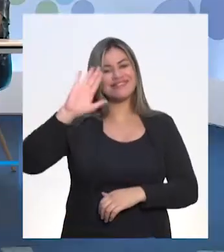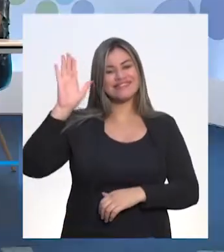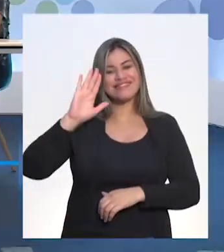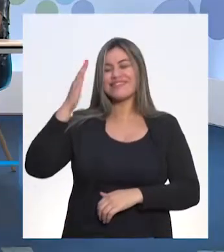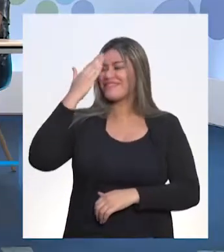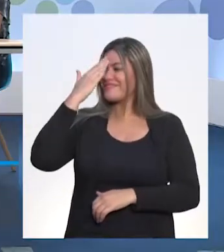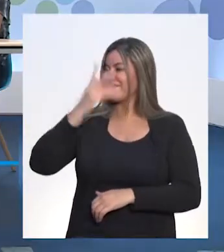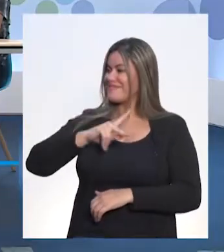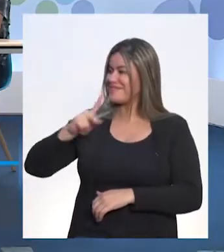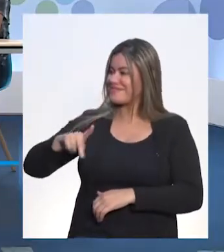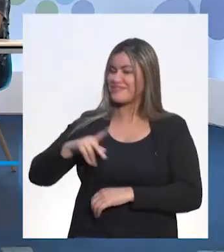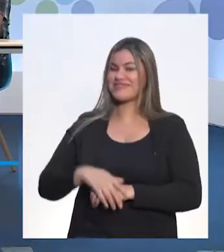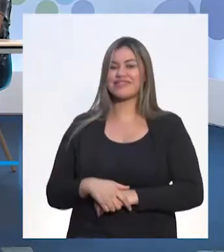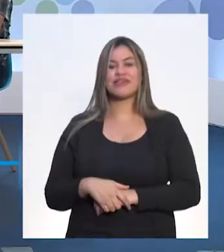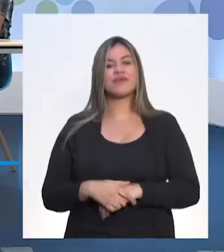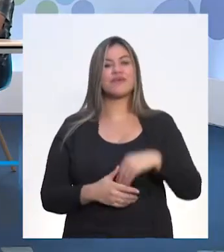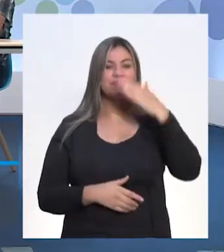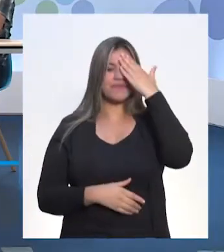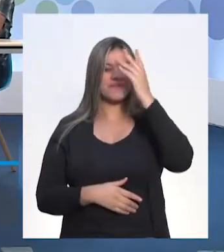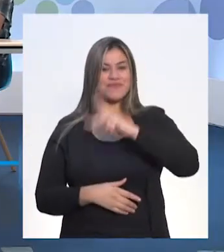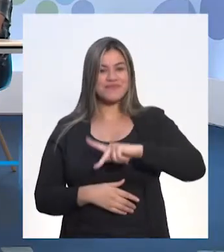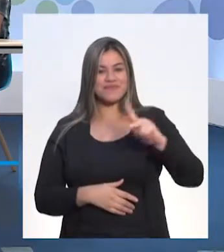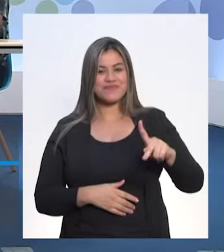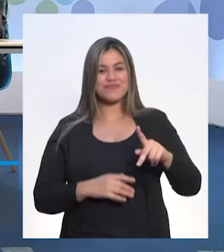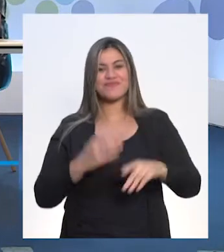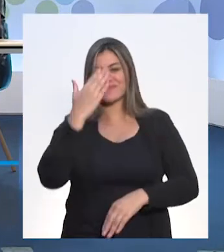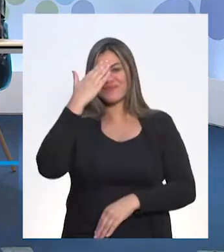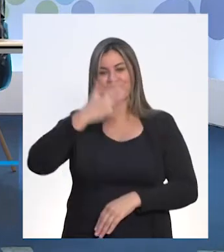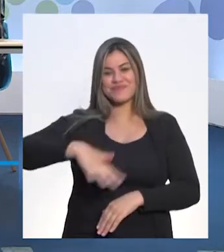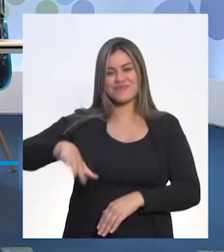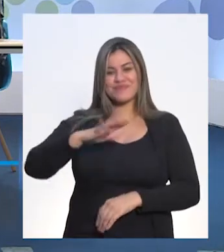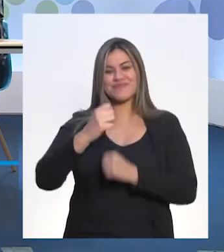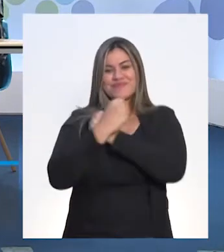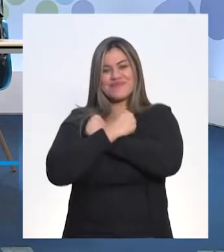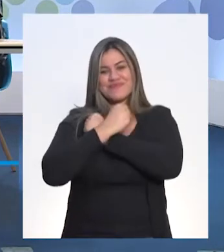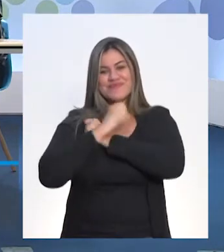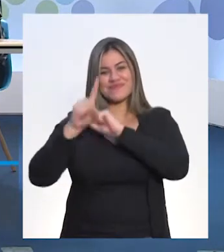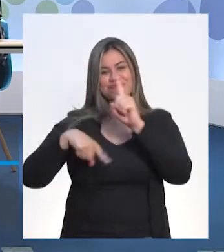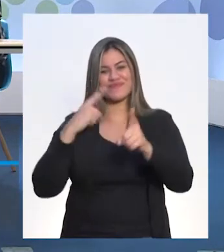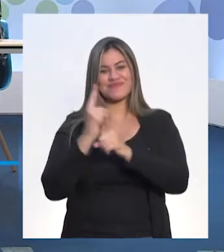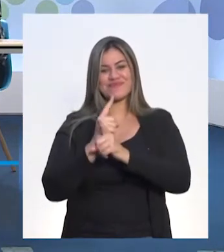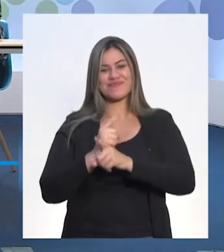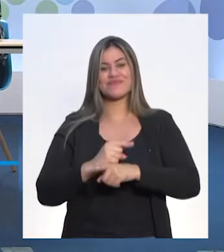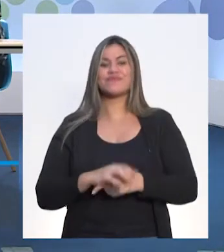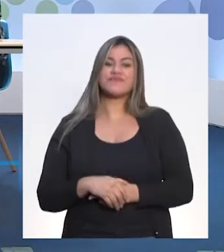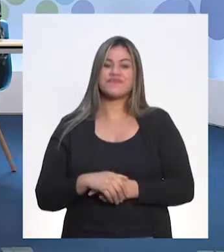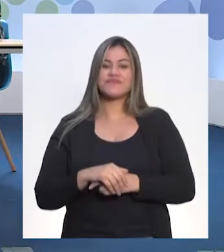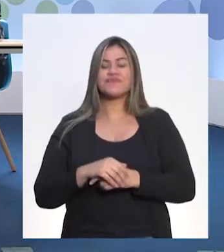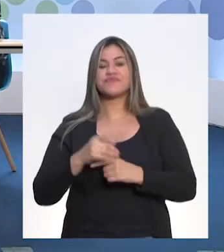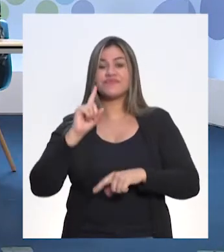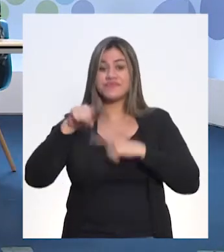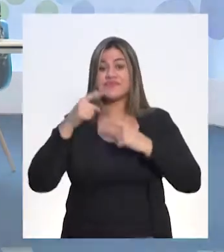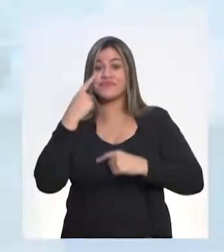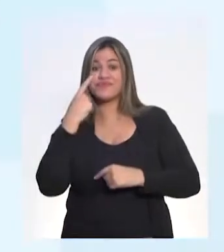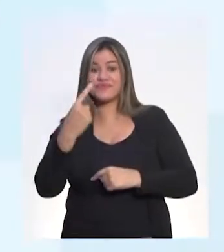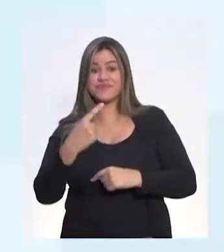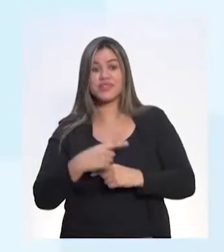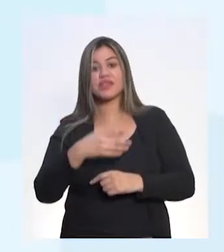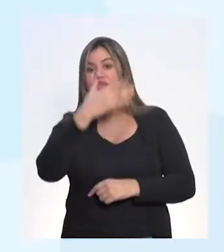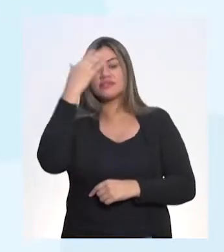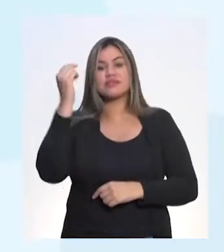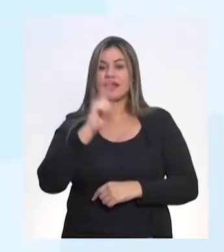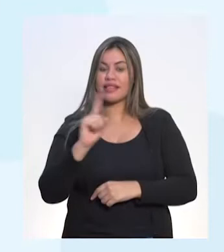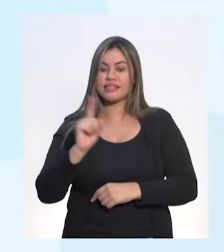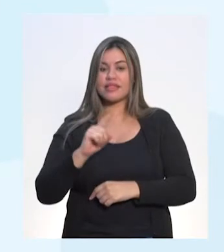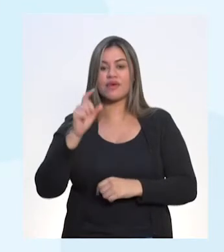vocês. Obrigada, professor Mauro. Obrigado, professora. Obrigado, pessoal. Um grande abraço. Até a próxima. e a gente vai se vendo. E olha, gente, não se esqueçam, tá?